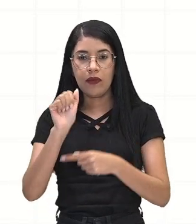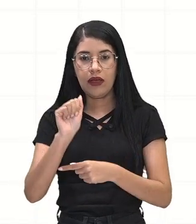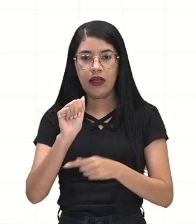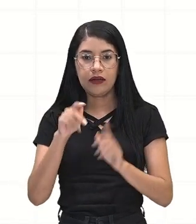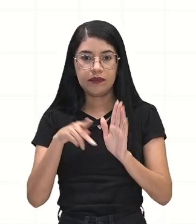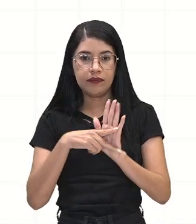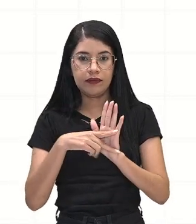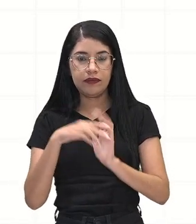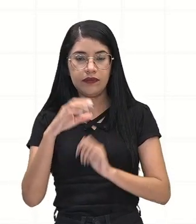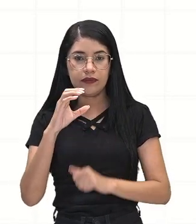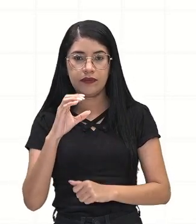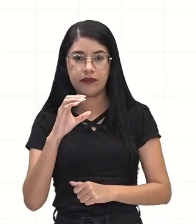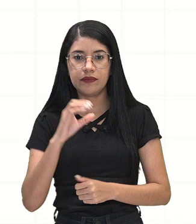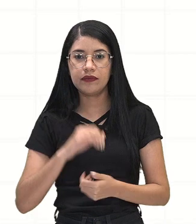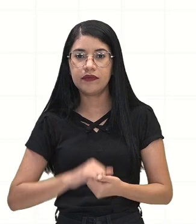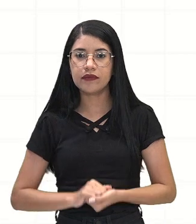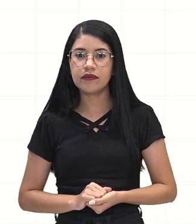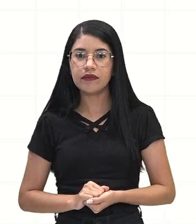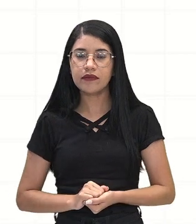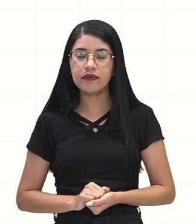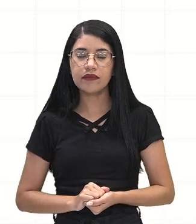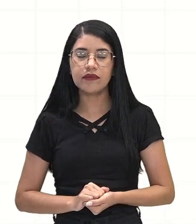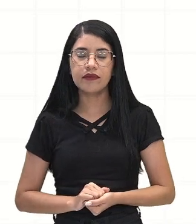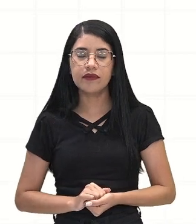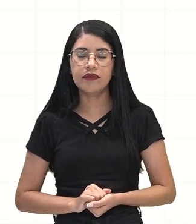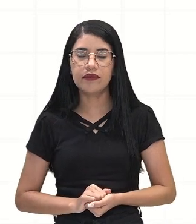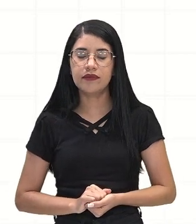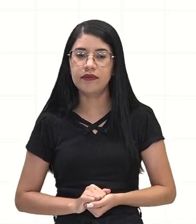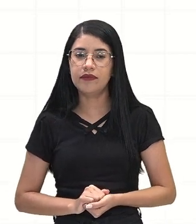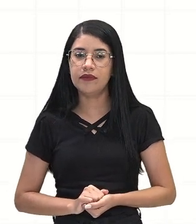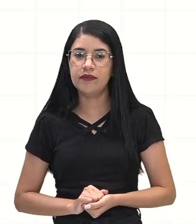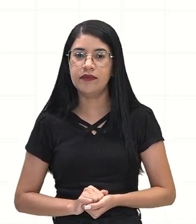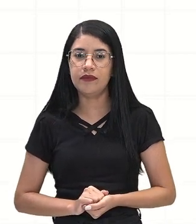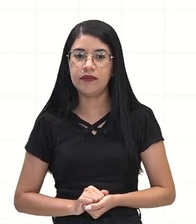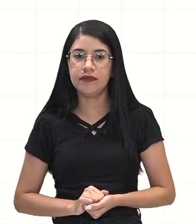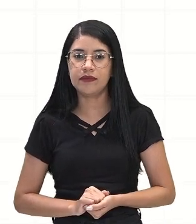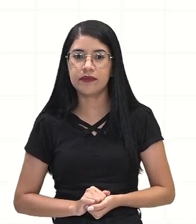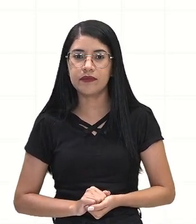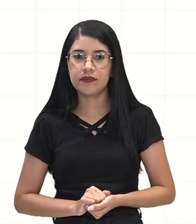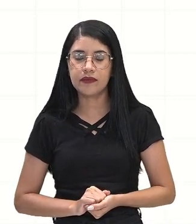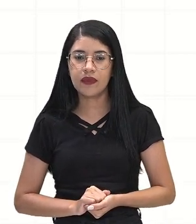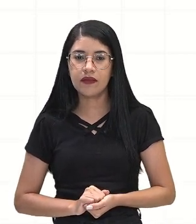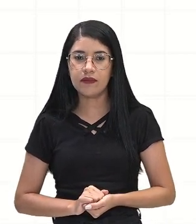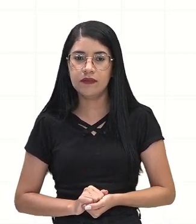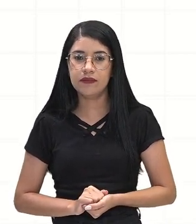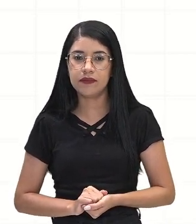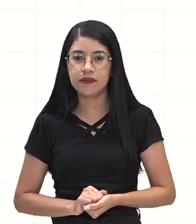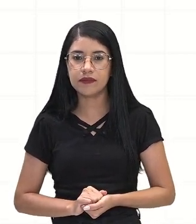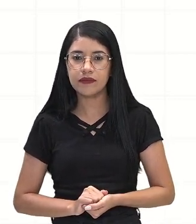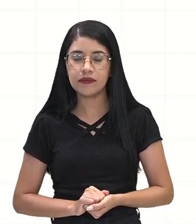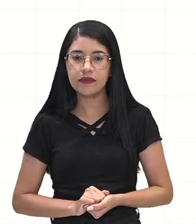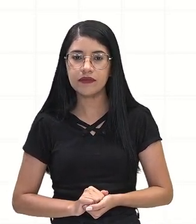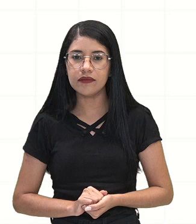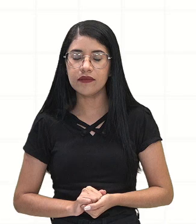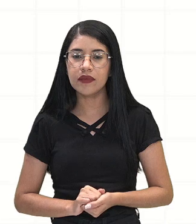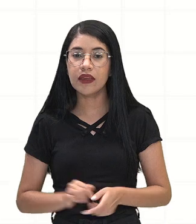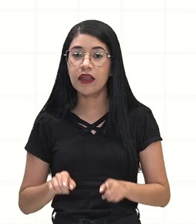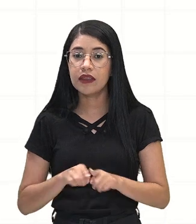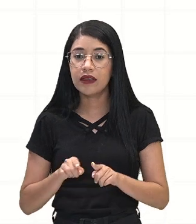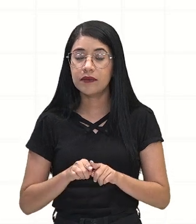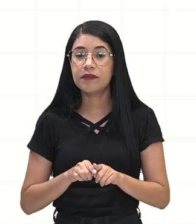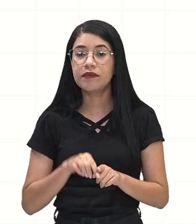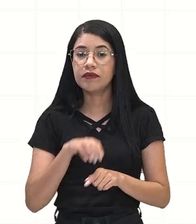é igual ao ângulo C, tá bom? E aqui, ó, eu também posso afirmar que o ângulo